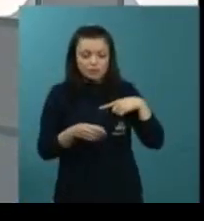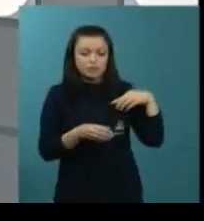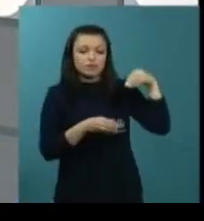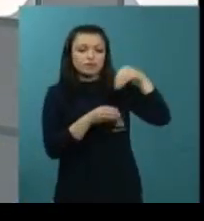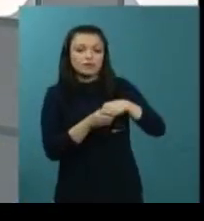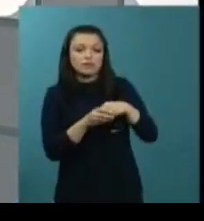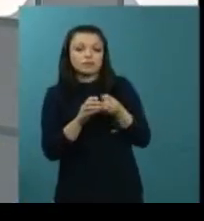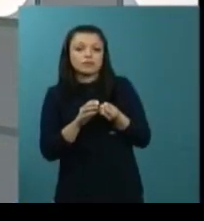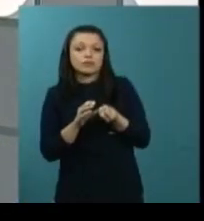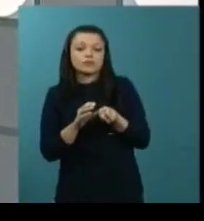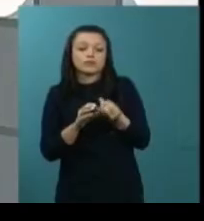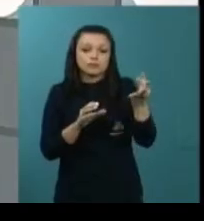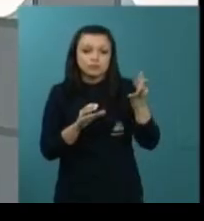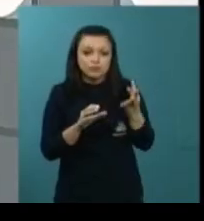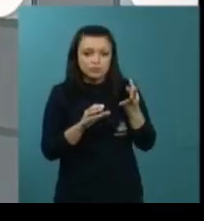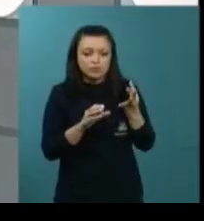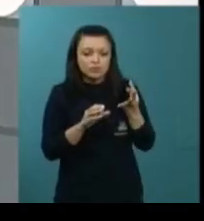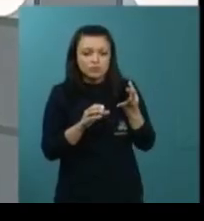cujos elementos